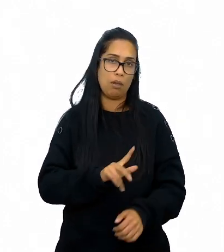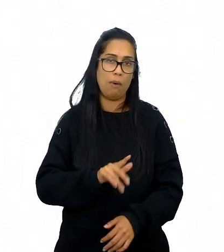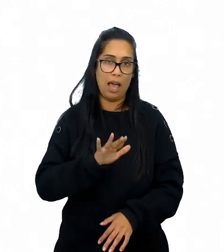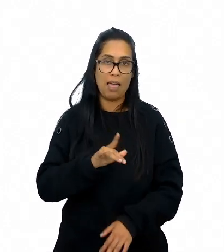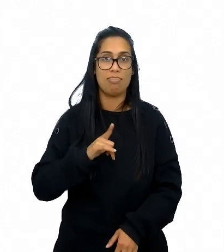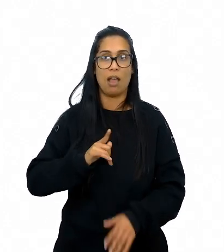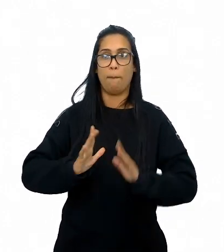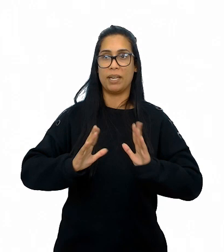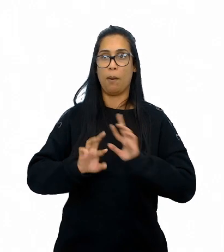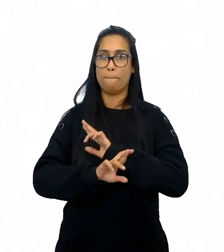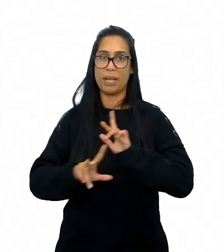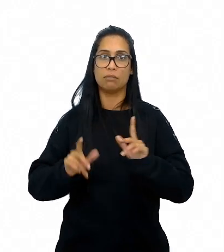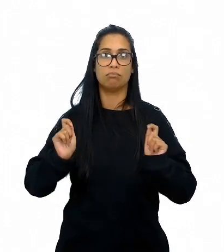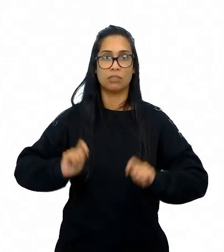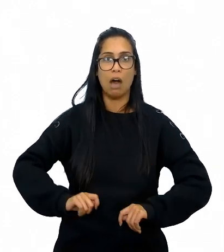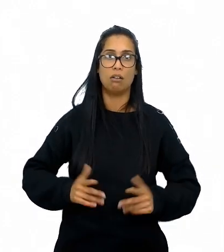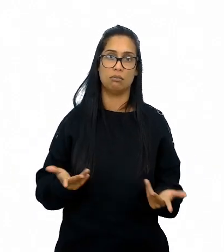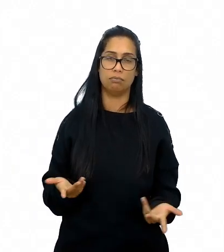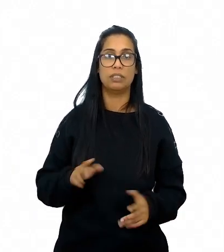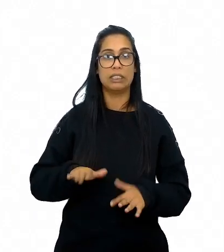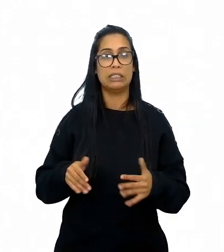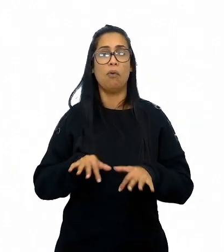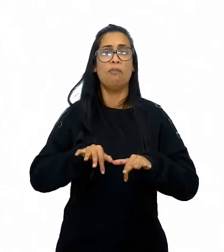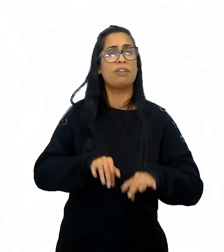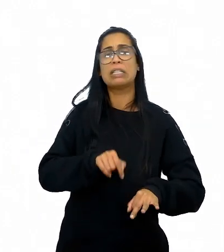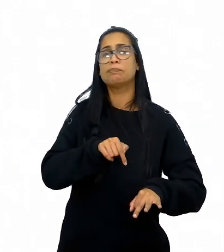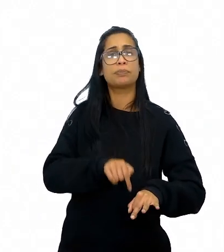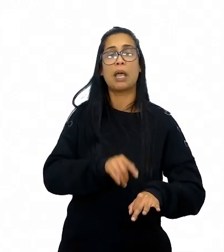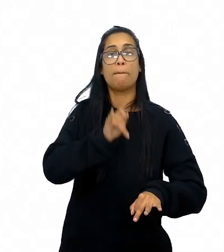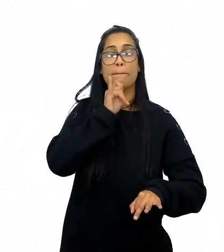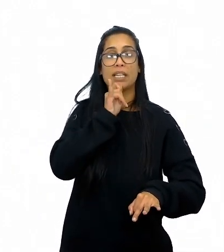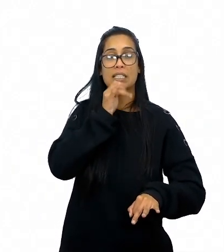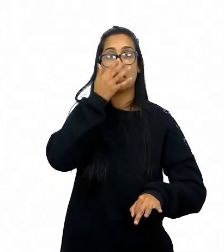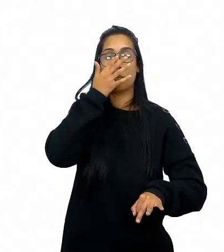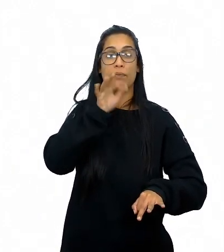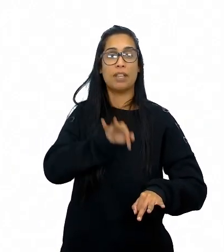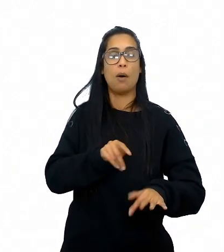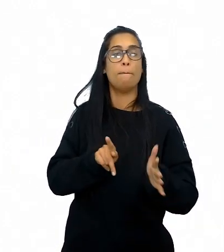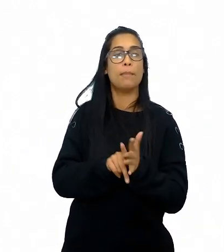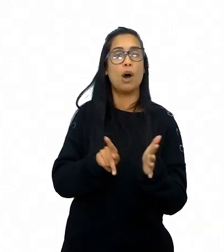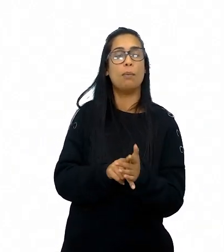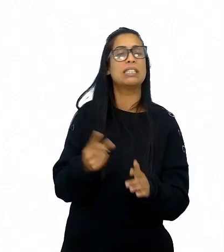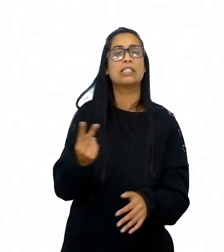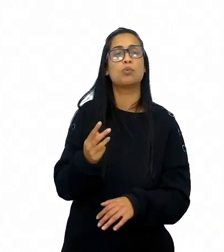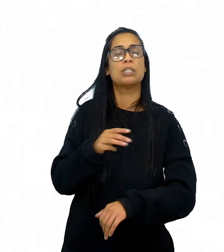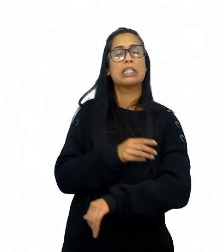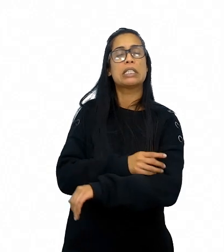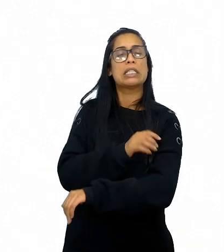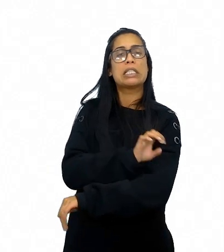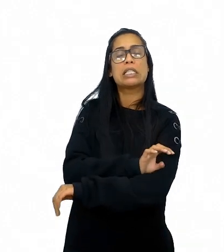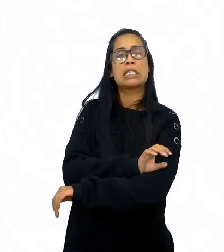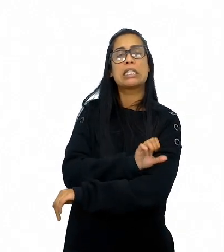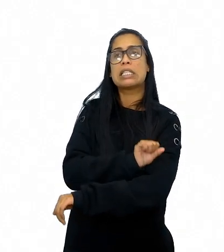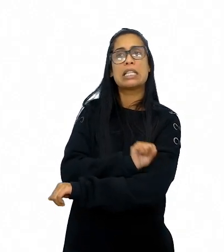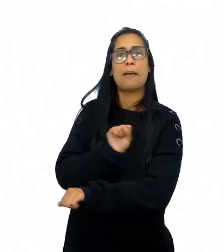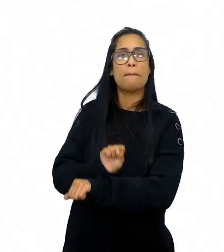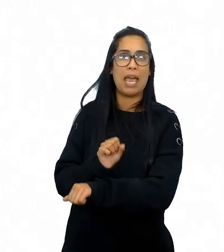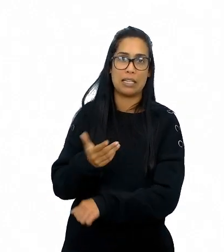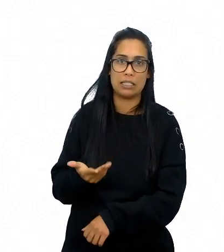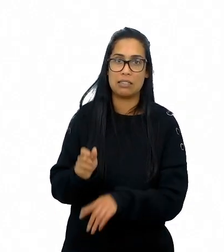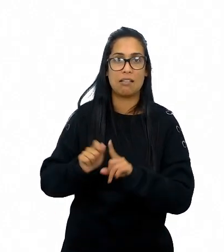vocês. Portanto, né, nesse finalzinho de primeiro semestre, agora finalzinho de junho, início de